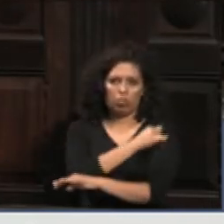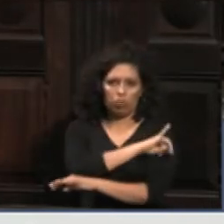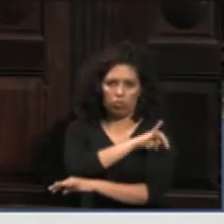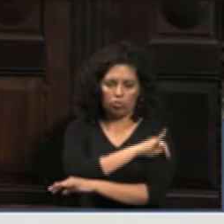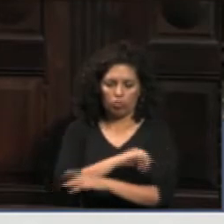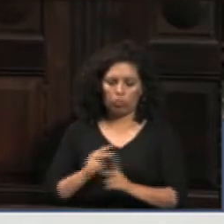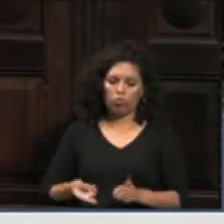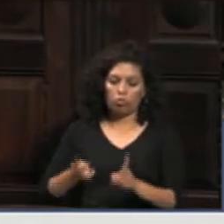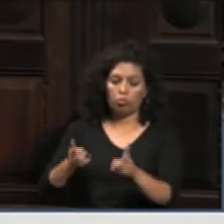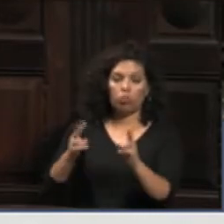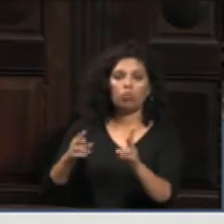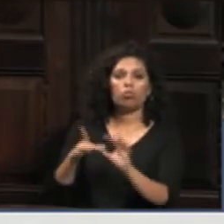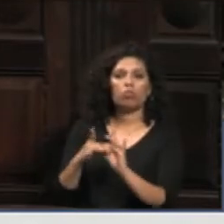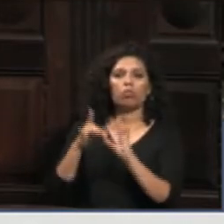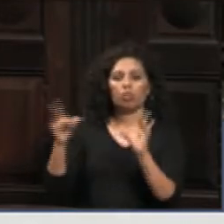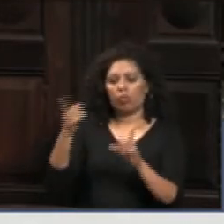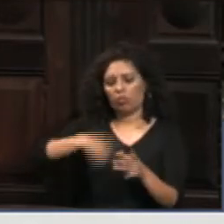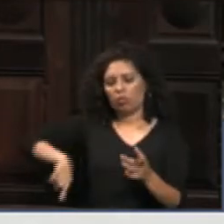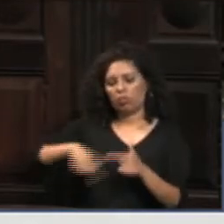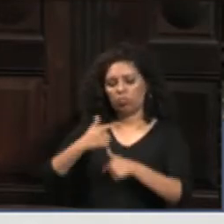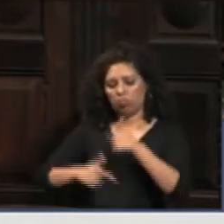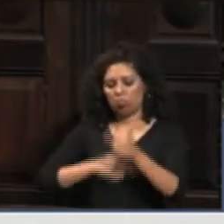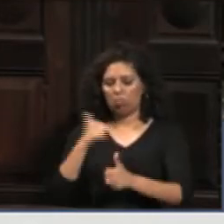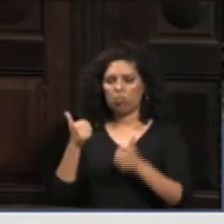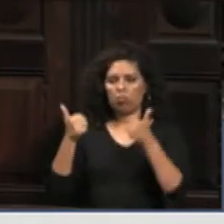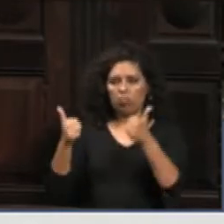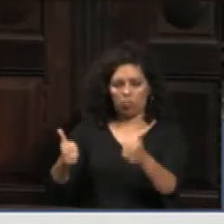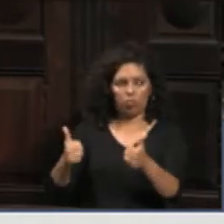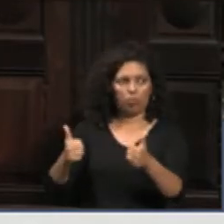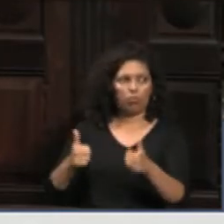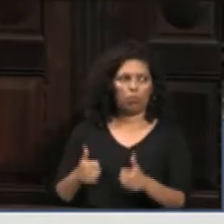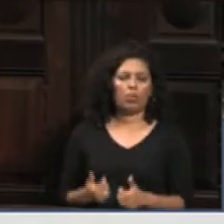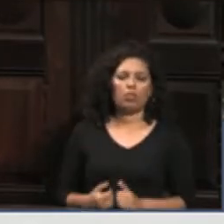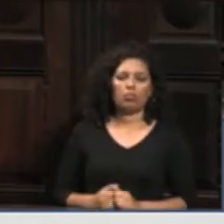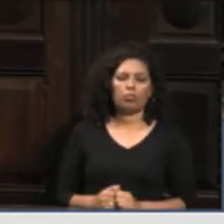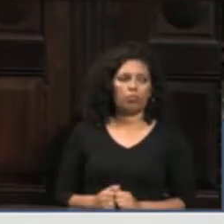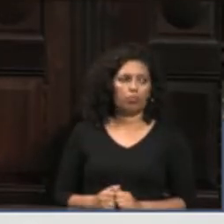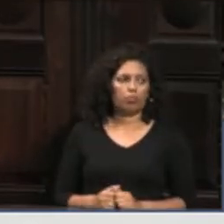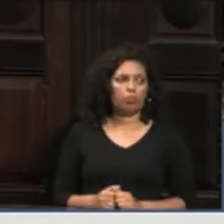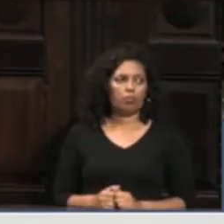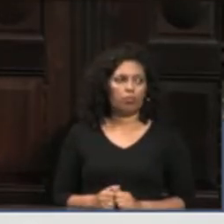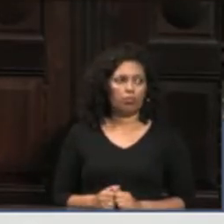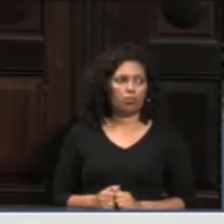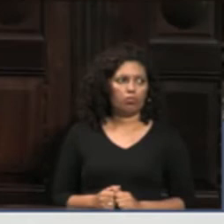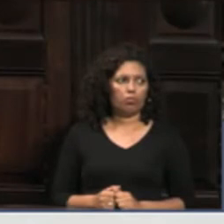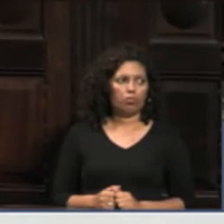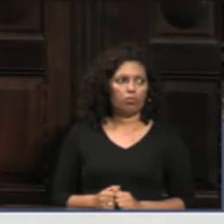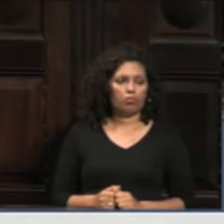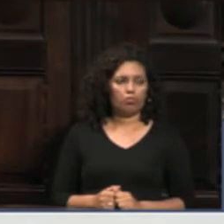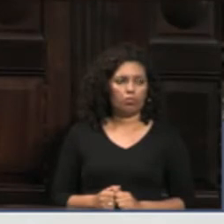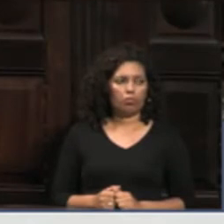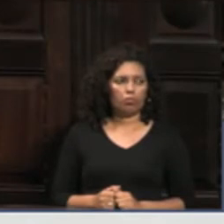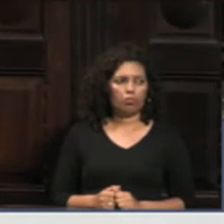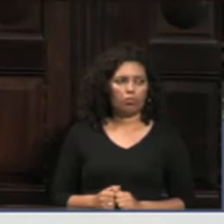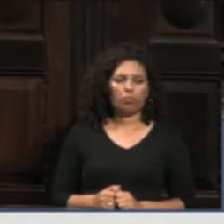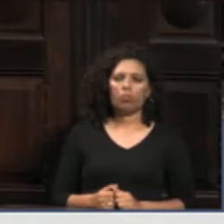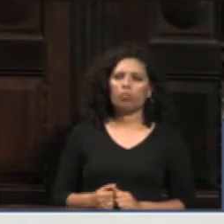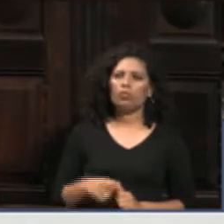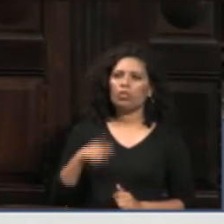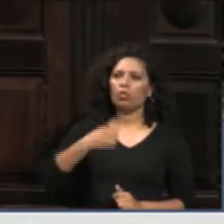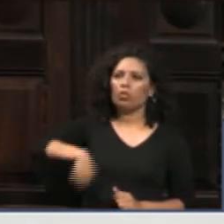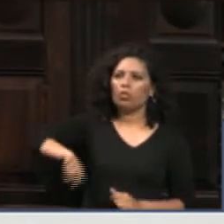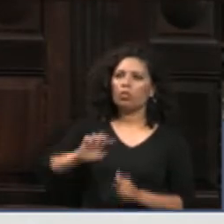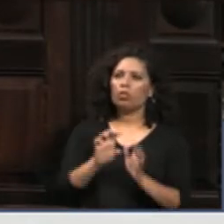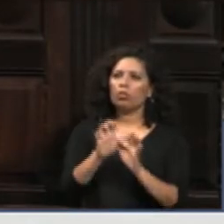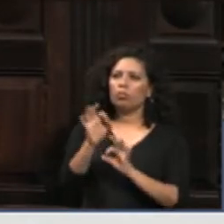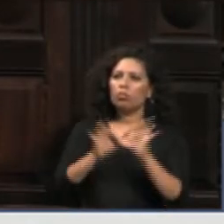ensino fundamental ainda é de competência, mesmo de forma compartilhada, do Estado, mas que tenhamos sim essa lei que foi do